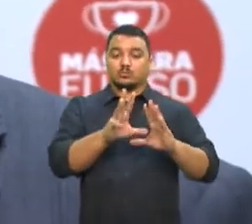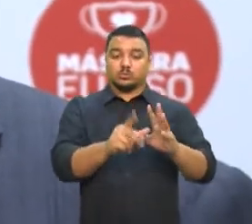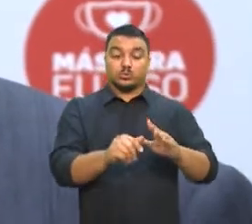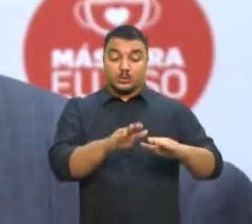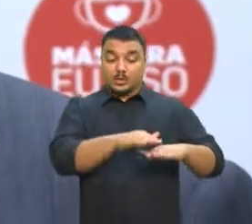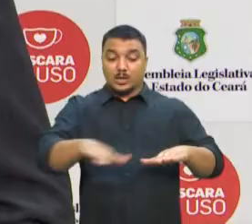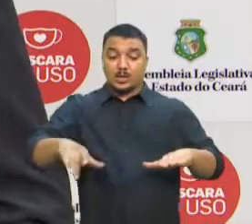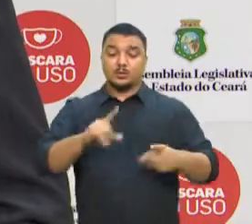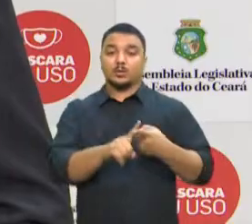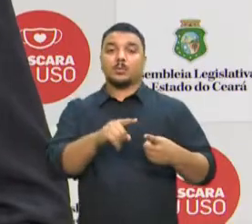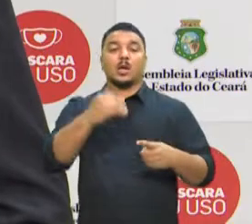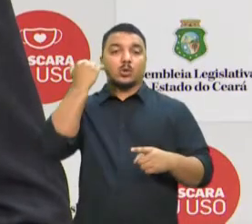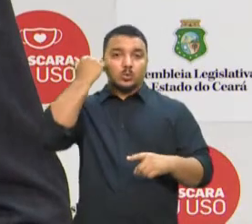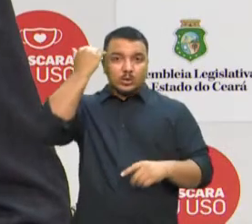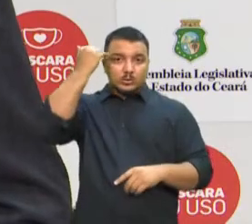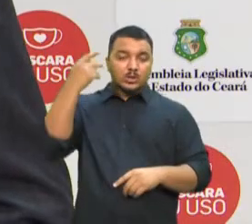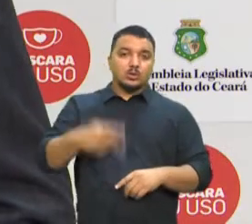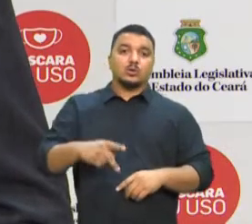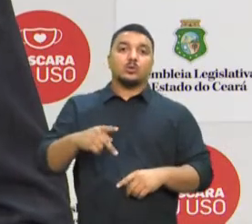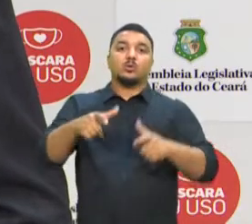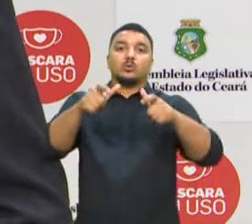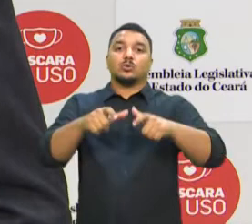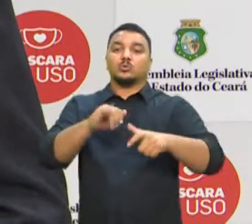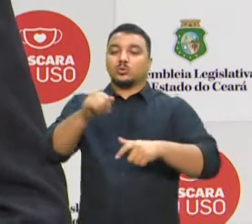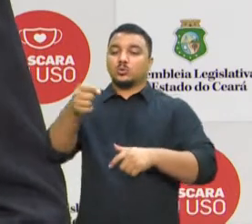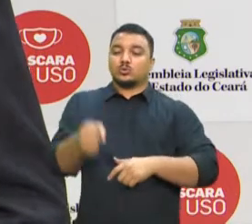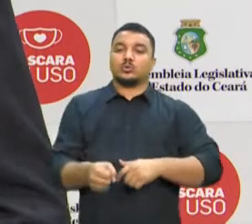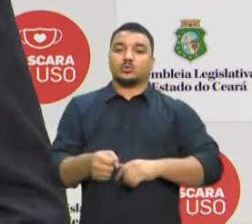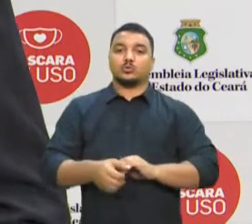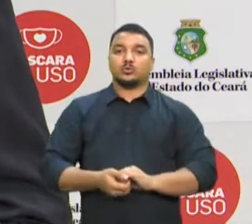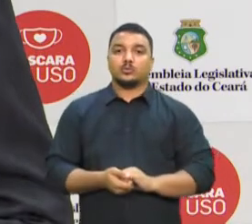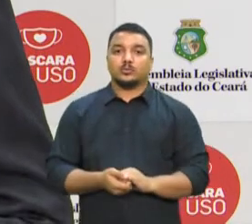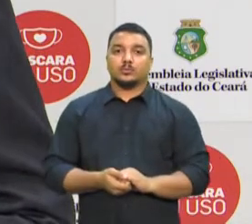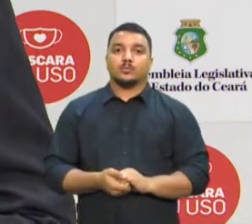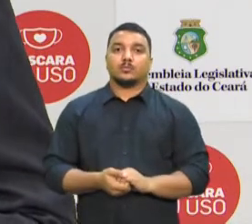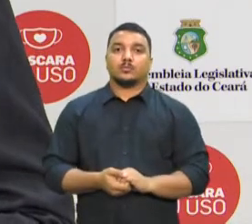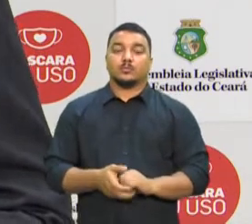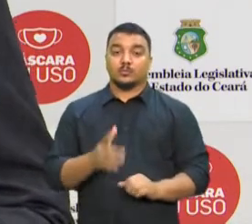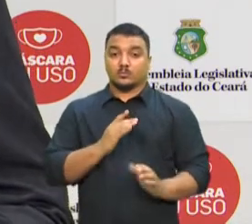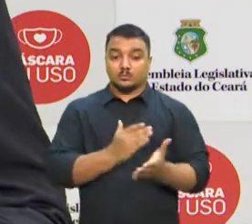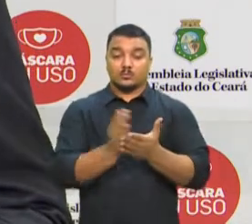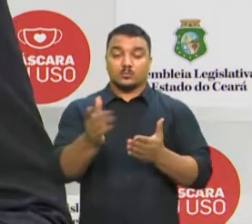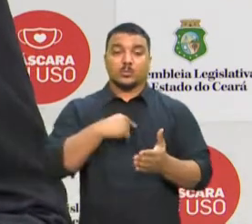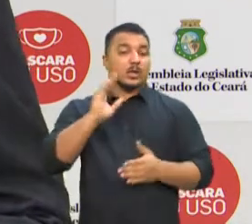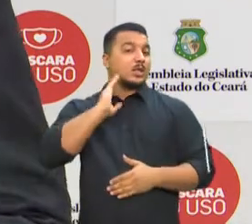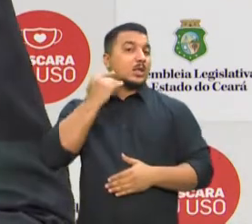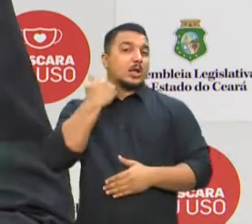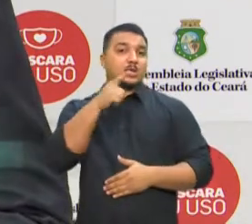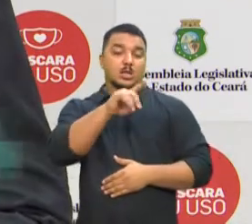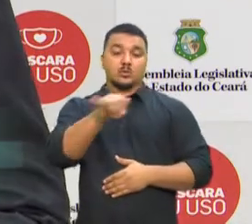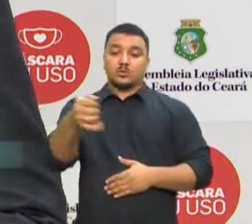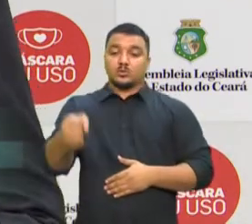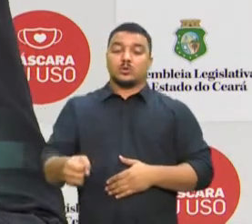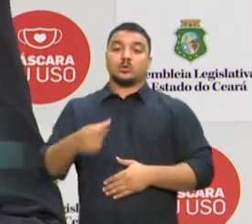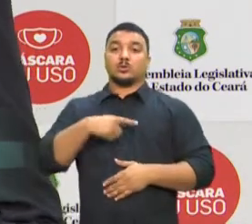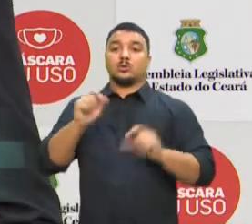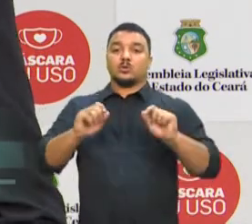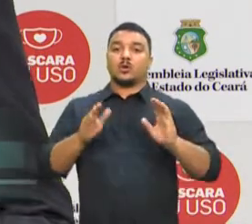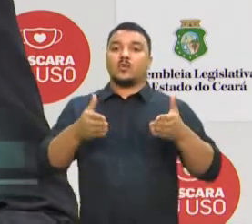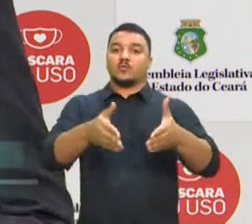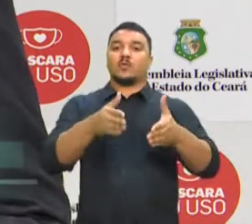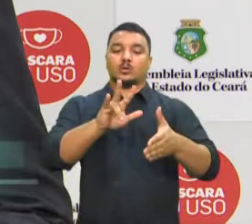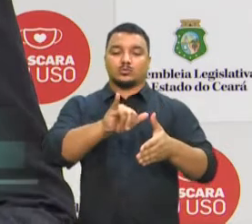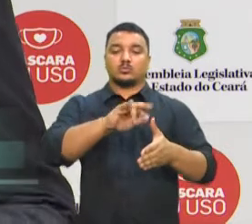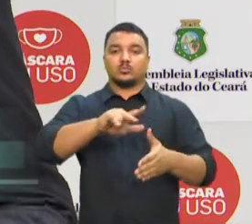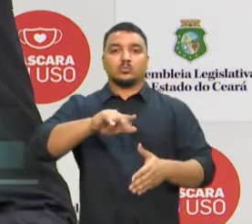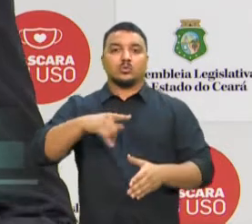do Adolescente no município de Juazeiro do Norte. Essa instalação dessa delegacia em Juazeiro do Norte, ela vai atender não só o Juazeiro,